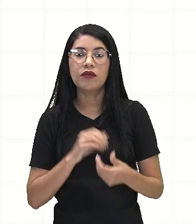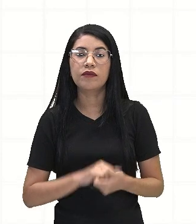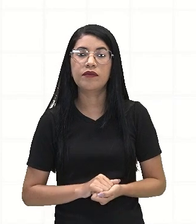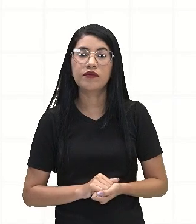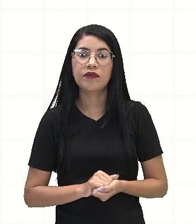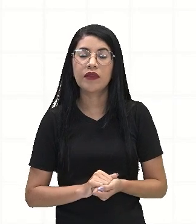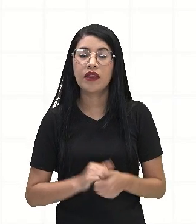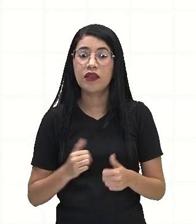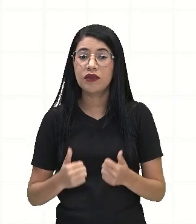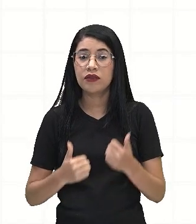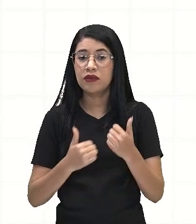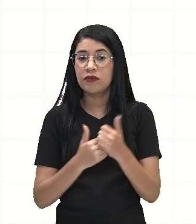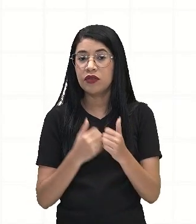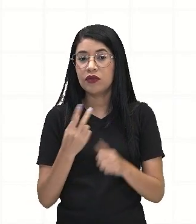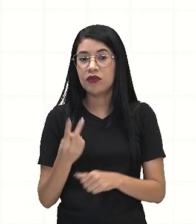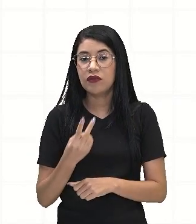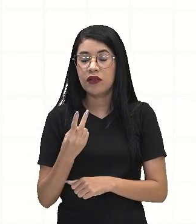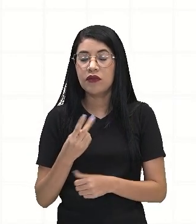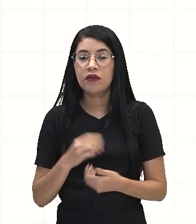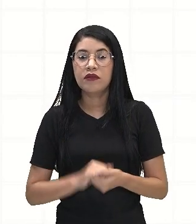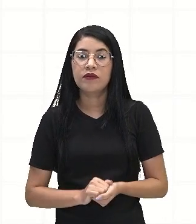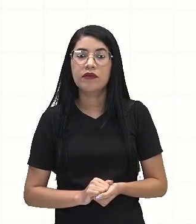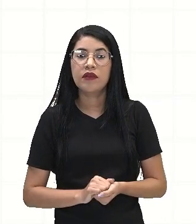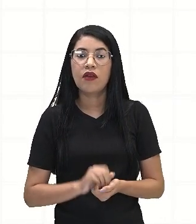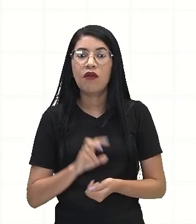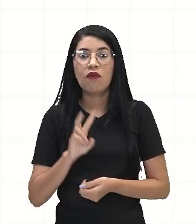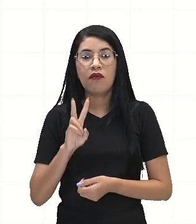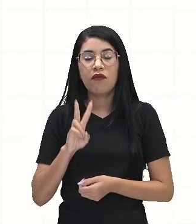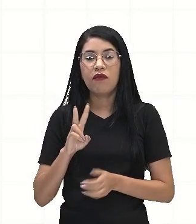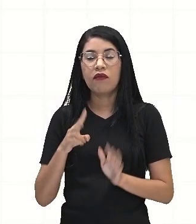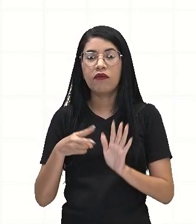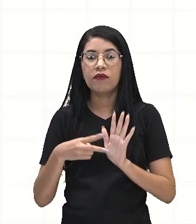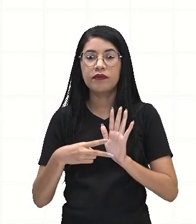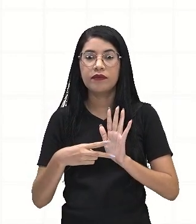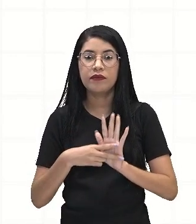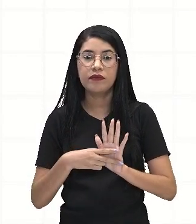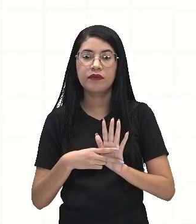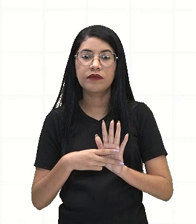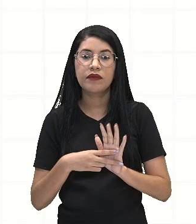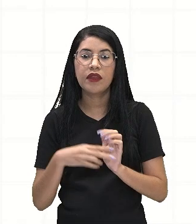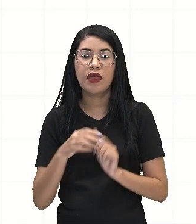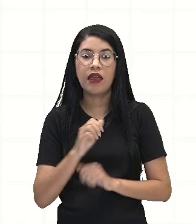que o volume é a multiplicação dessas 3 medidas. Eu vou chamar aqui as medidas de